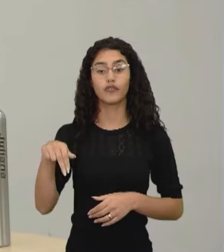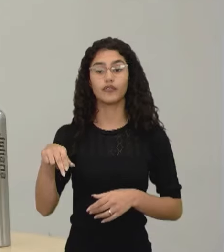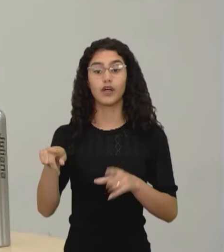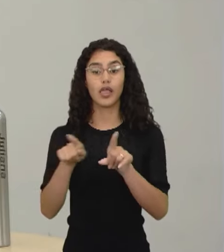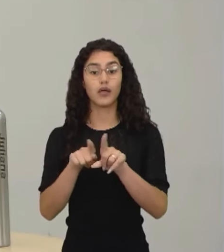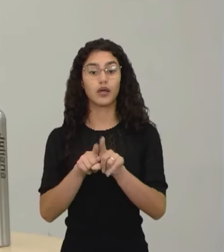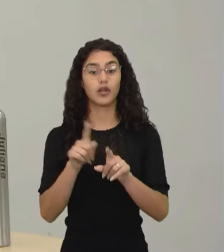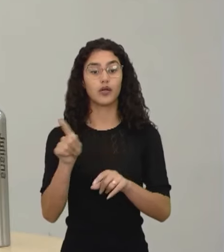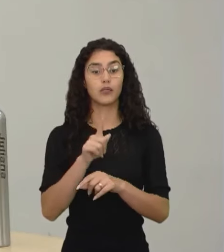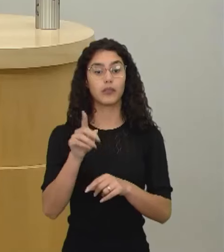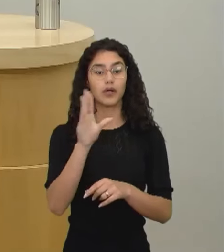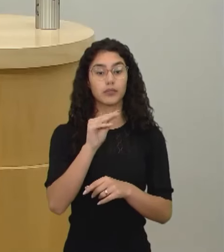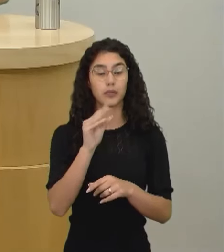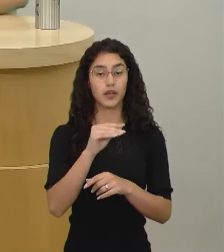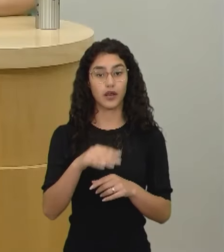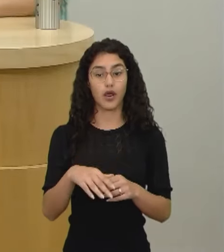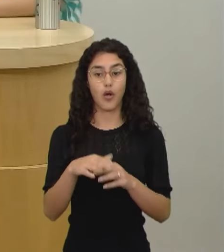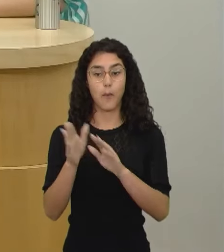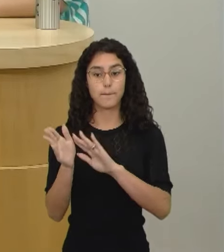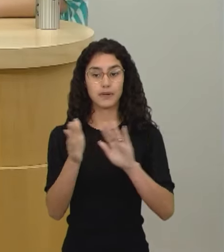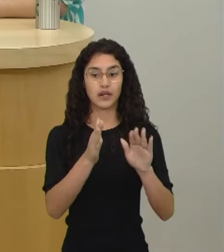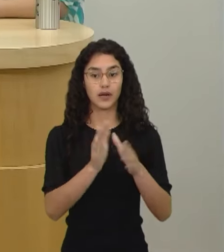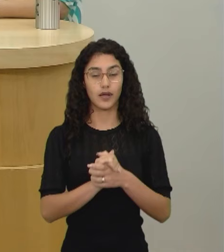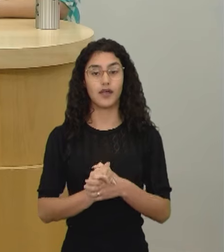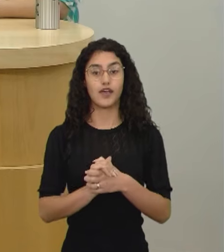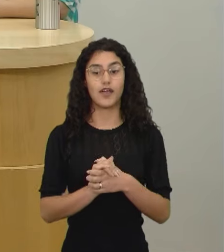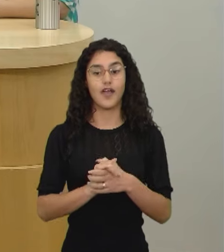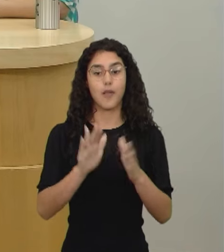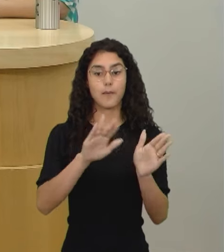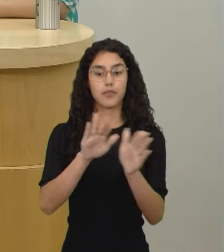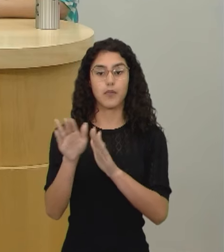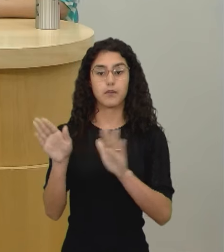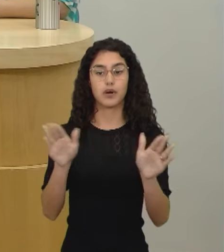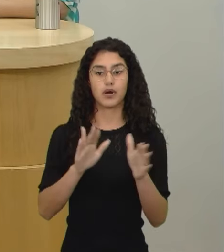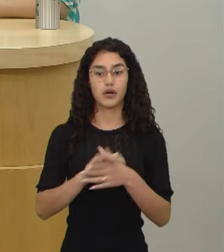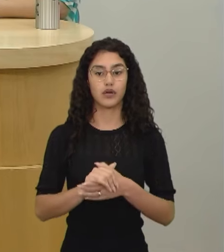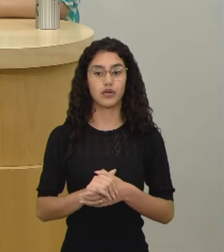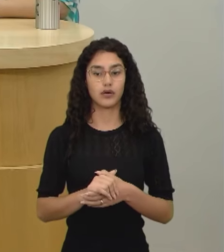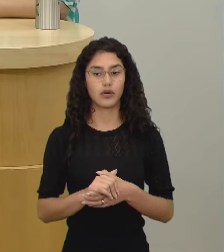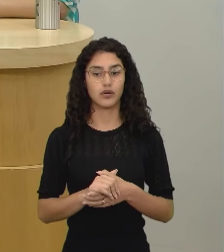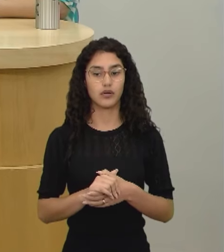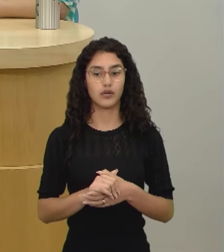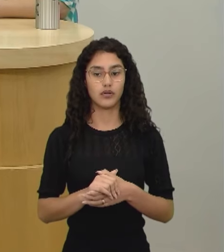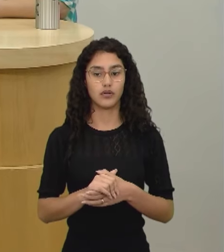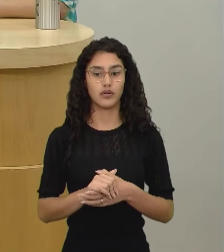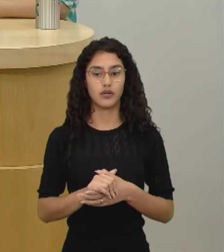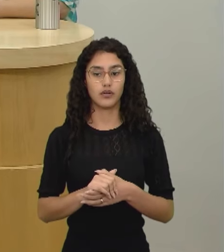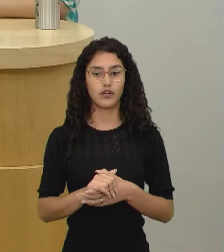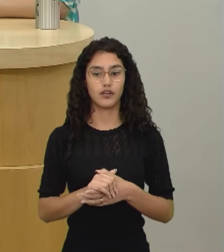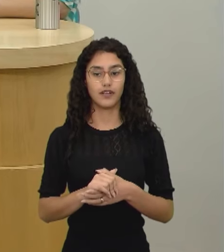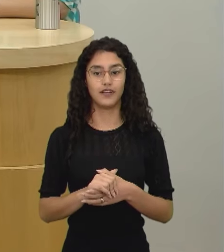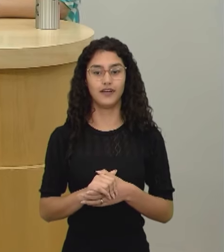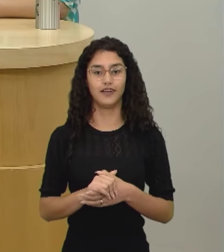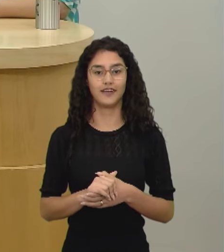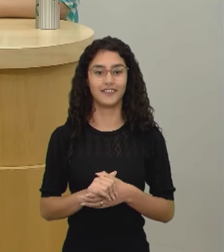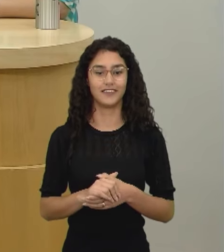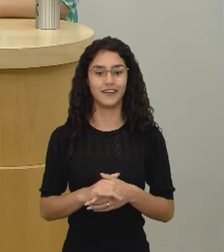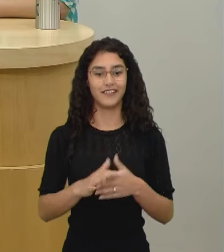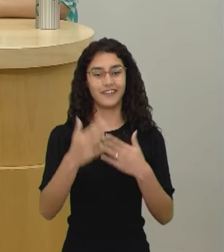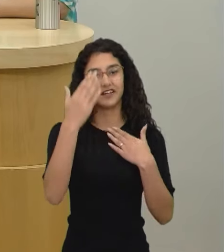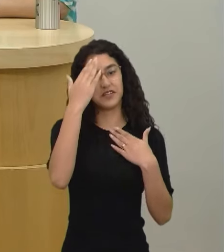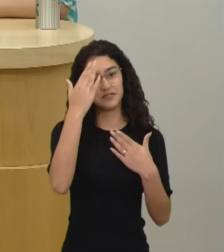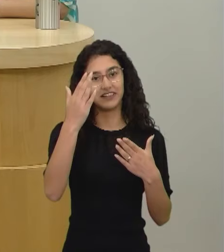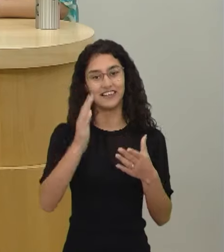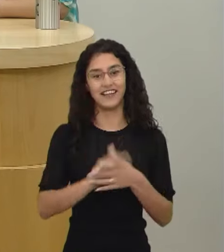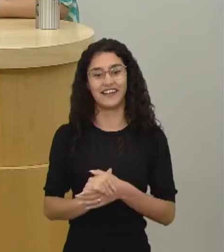posso chegar muito pra cá, senão eu invado sua câmera, que eu tenho que ficar aqui. Aí eu comecei a falar pra ele e comecei a fazer assim, ó. Aí, de repente, abriu. Obrigada,